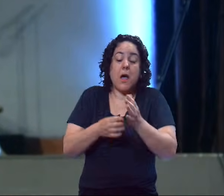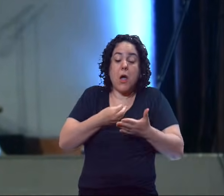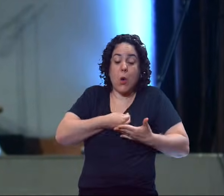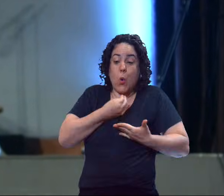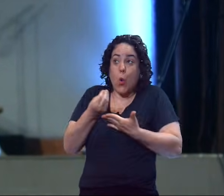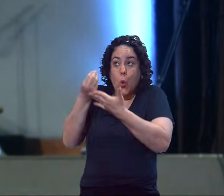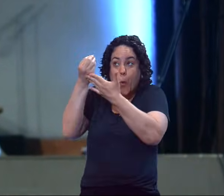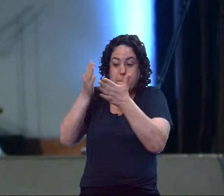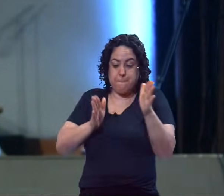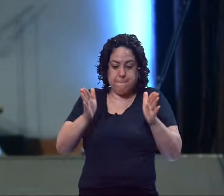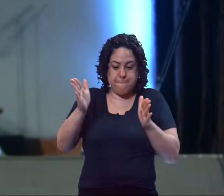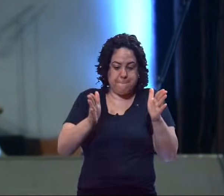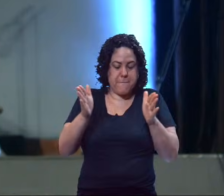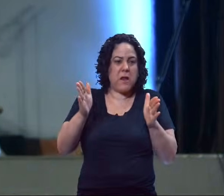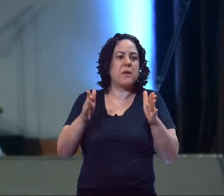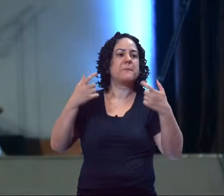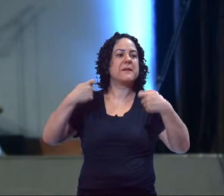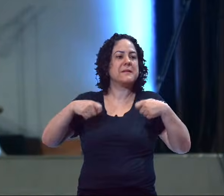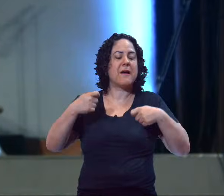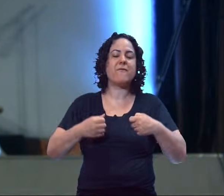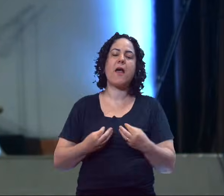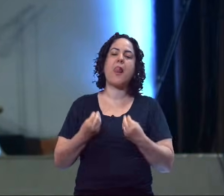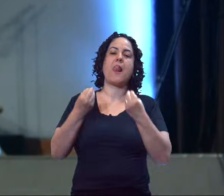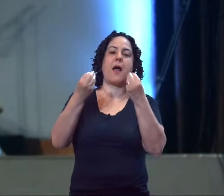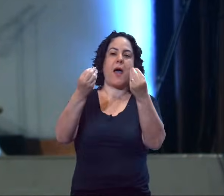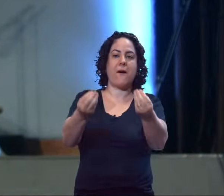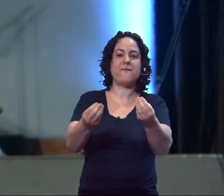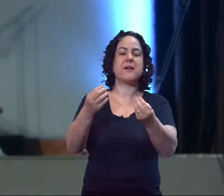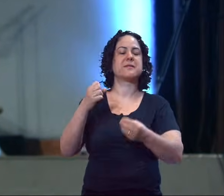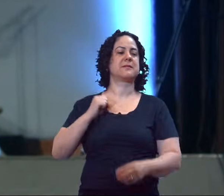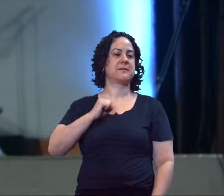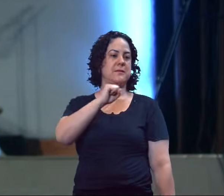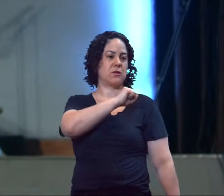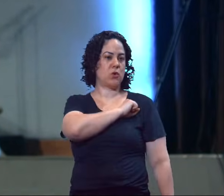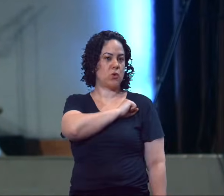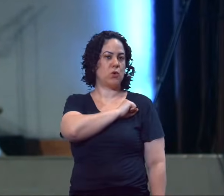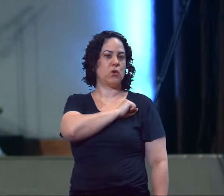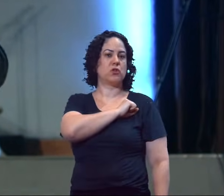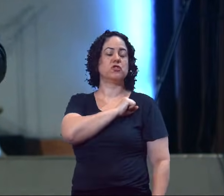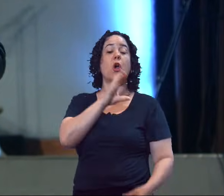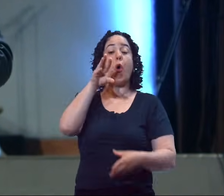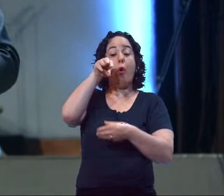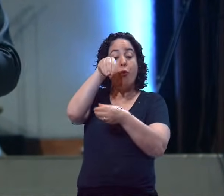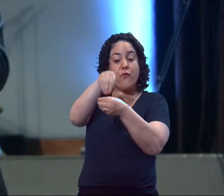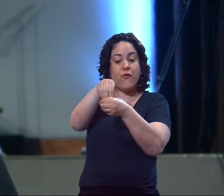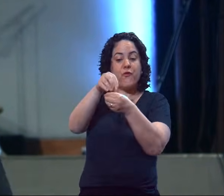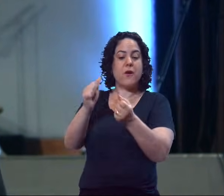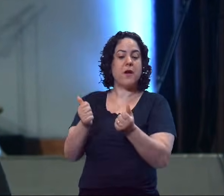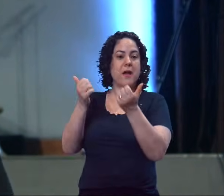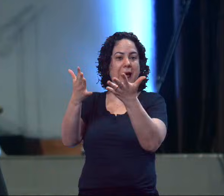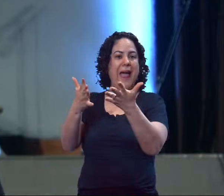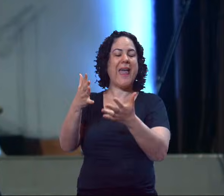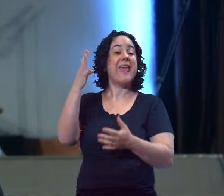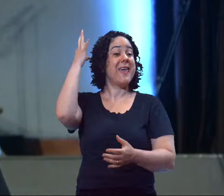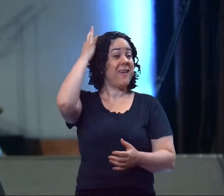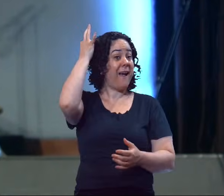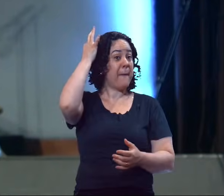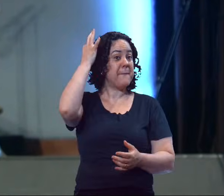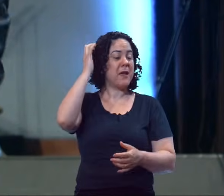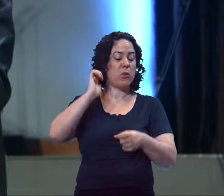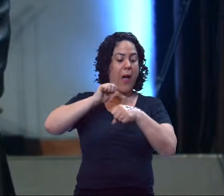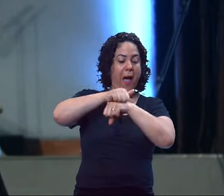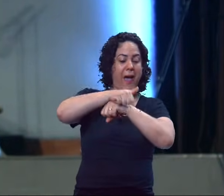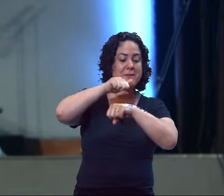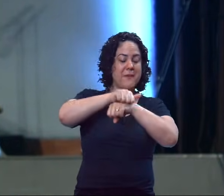sacerdote, entregava uma oferta e raspava o cabelo. E aí o cabelo era queimado junto com a